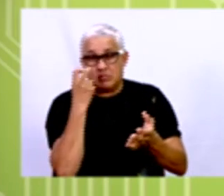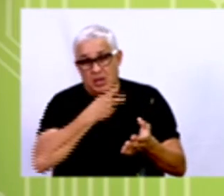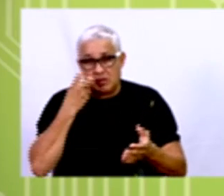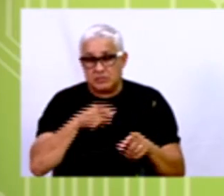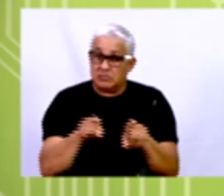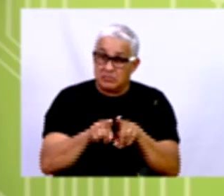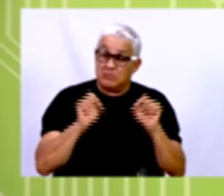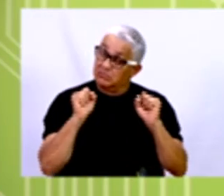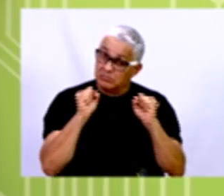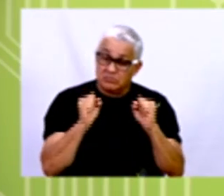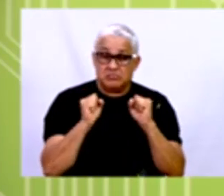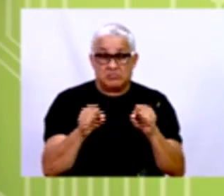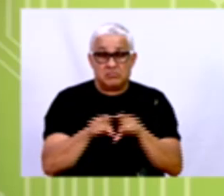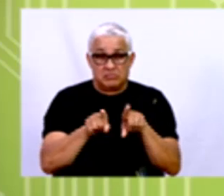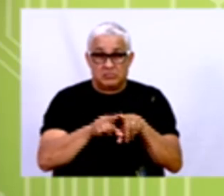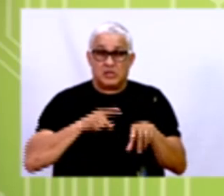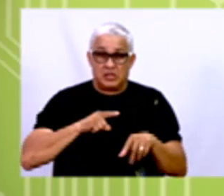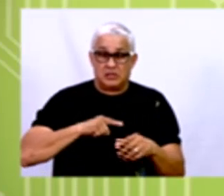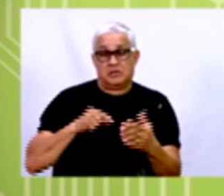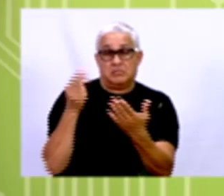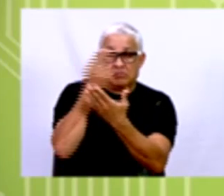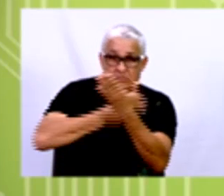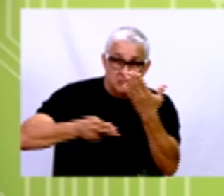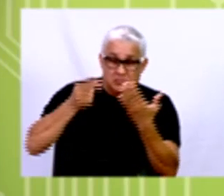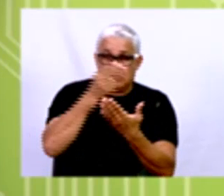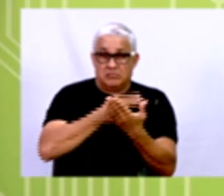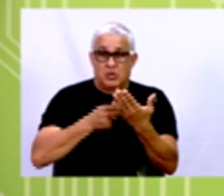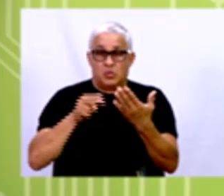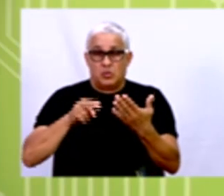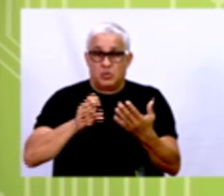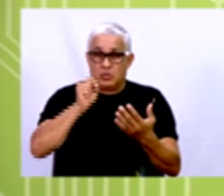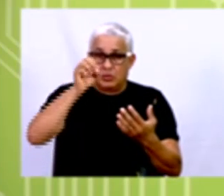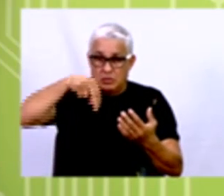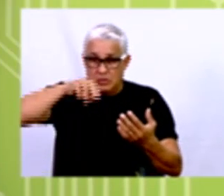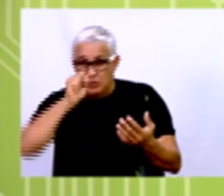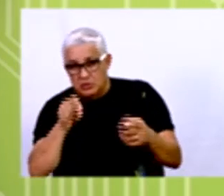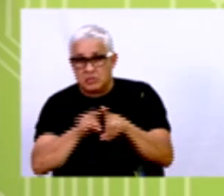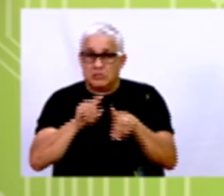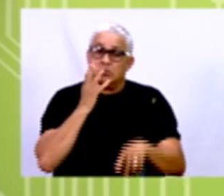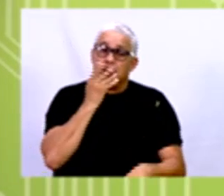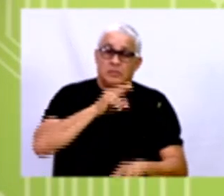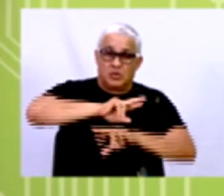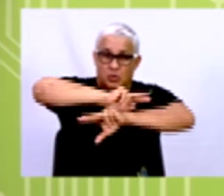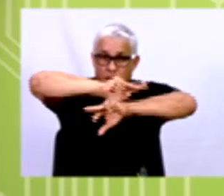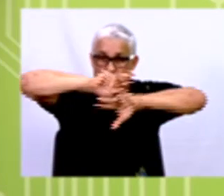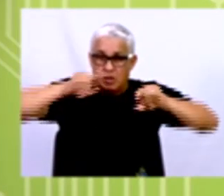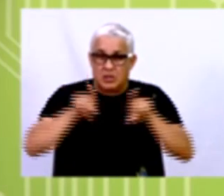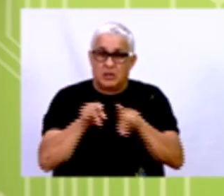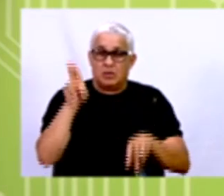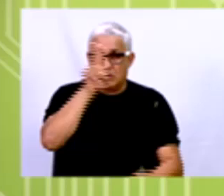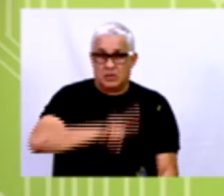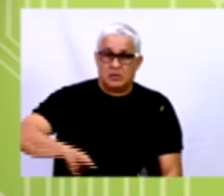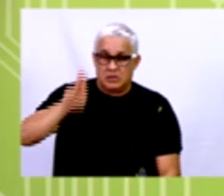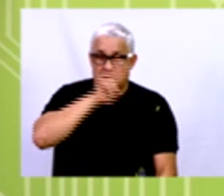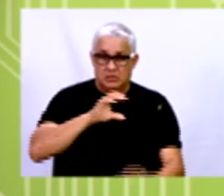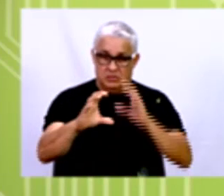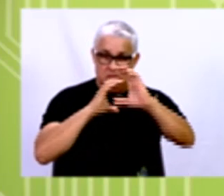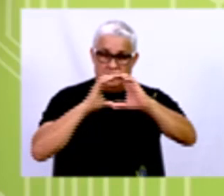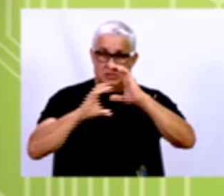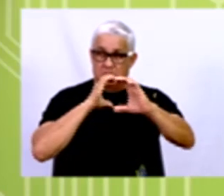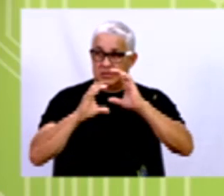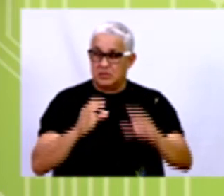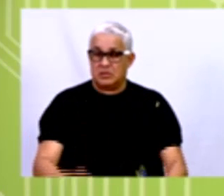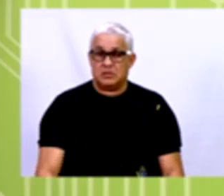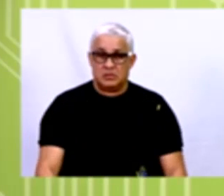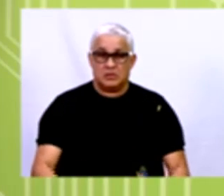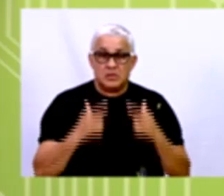ser também a que contém imagens, símbolos, sons e cores que nós utilizamos para nos comunicar.